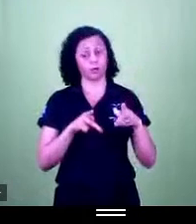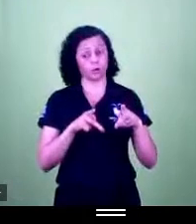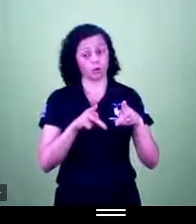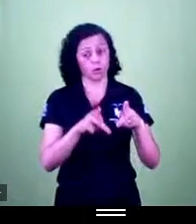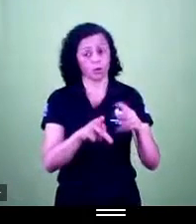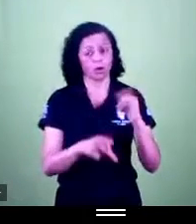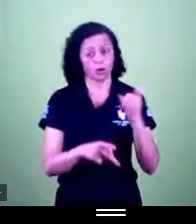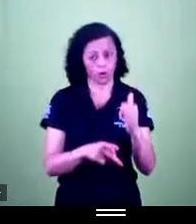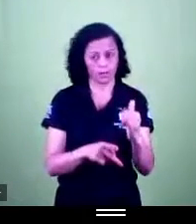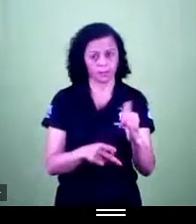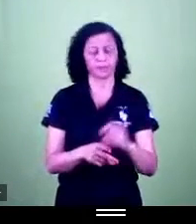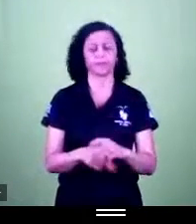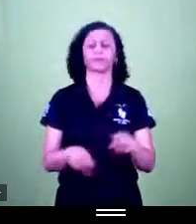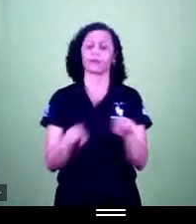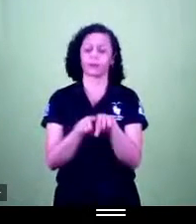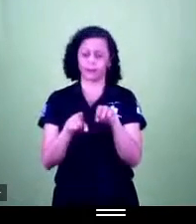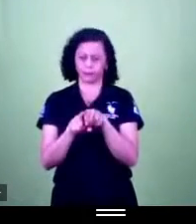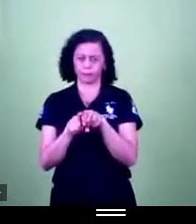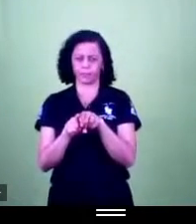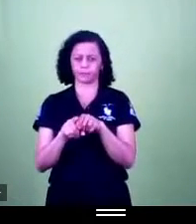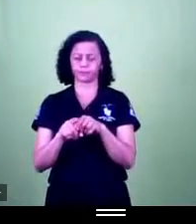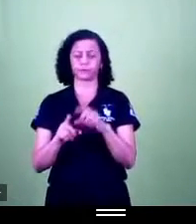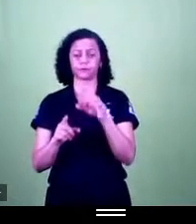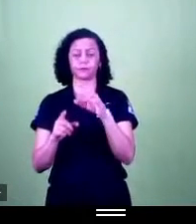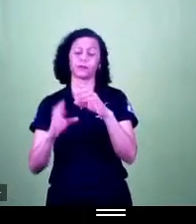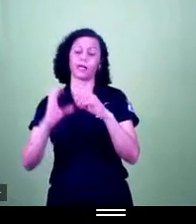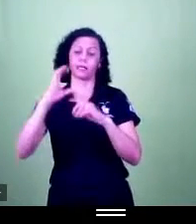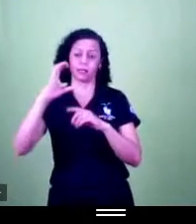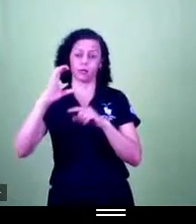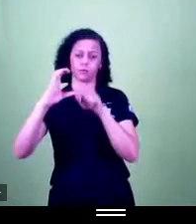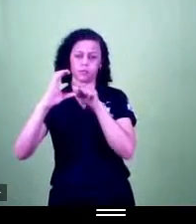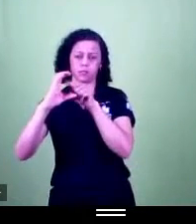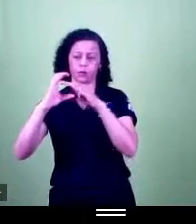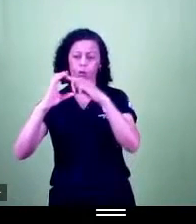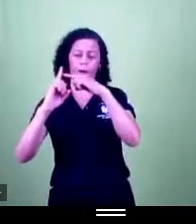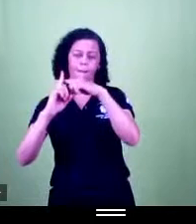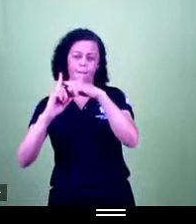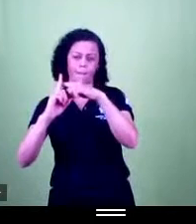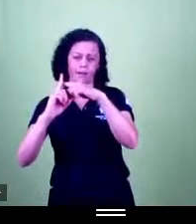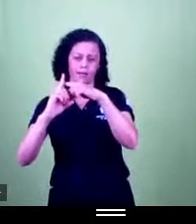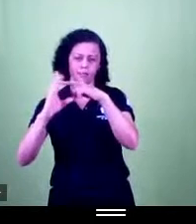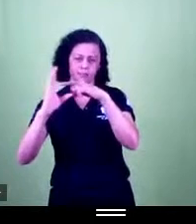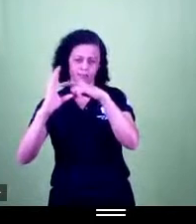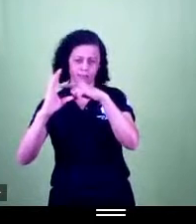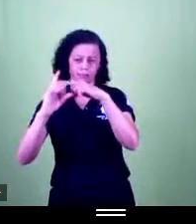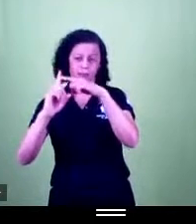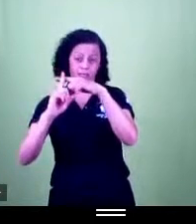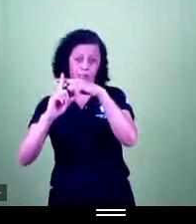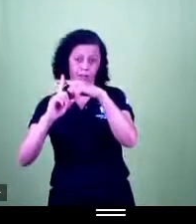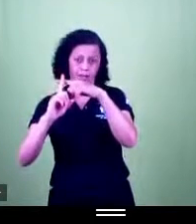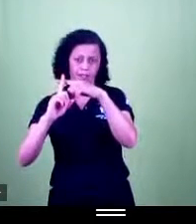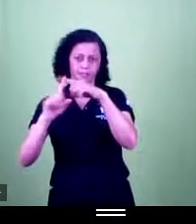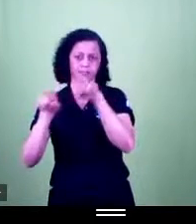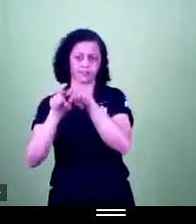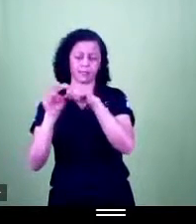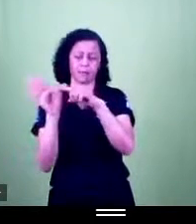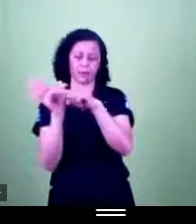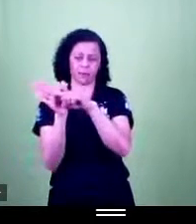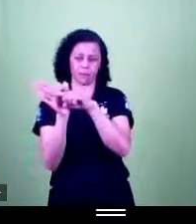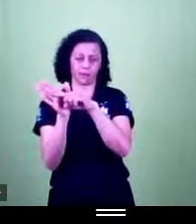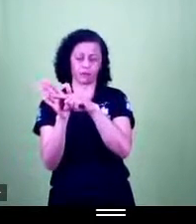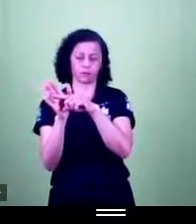também eu indico que é uma fonte de corrente, uma fonte de tensão contínua. Porque fonte CA, fonte de